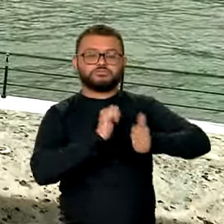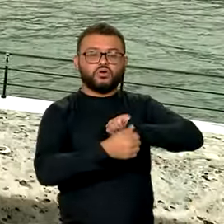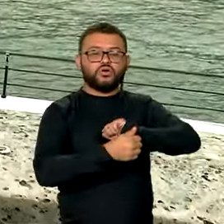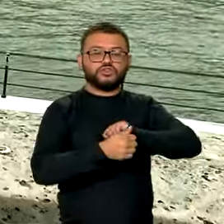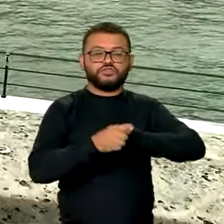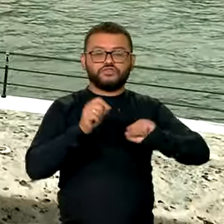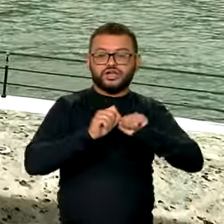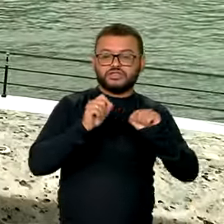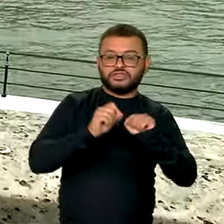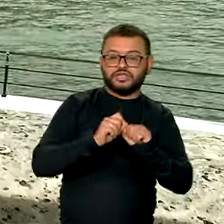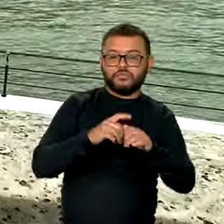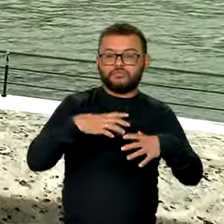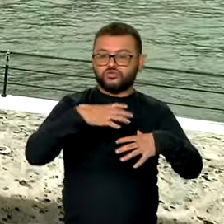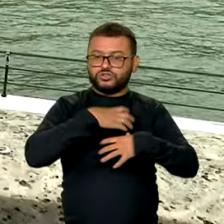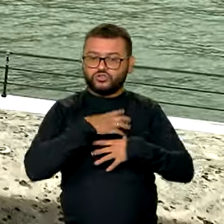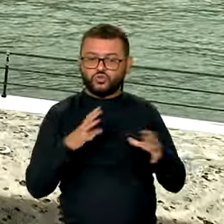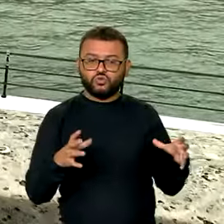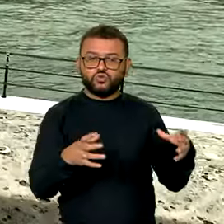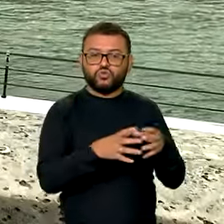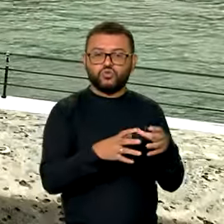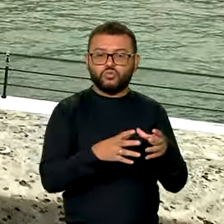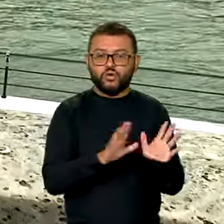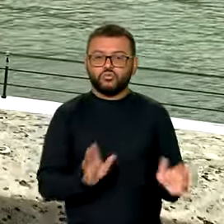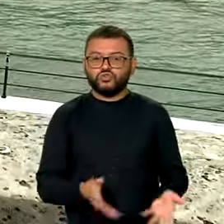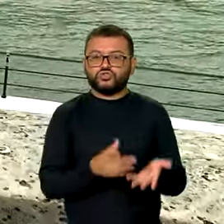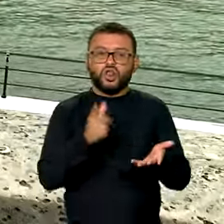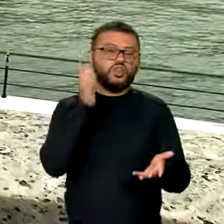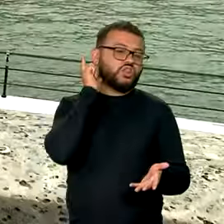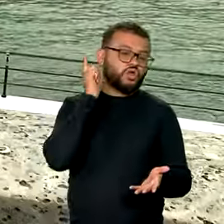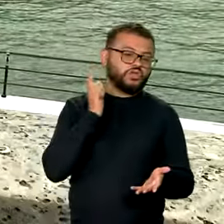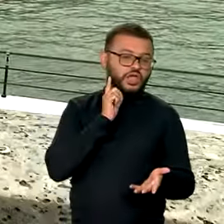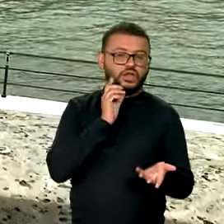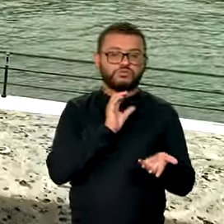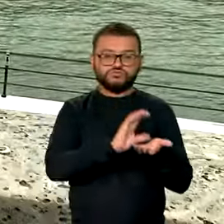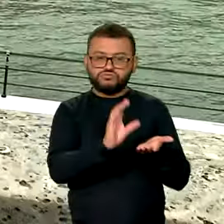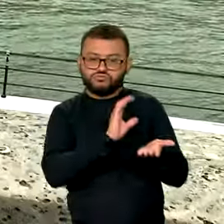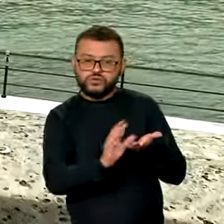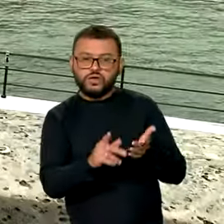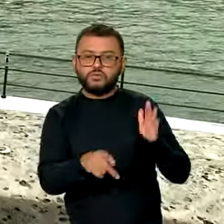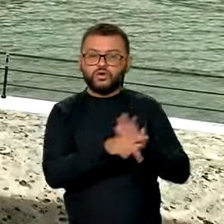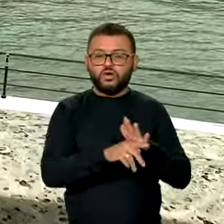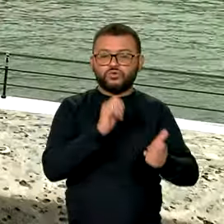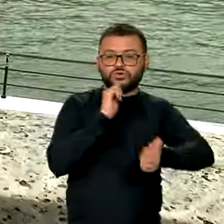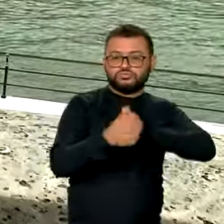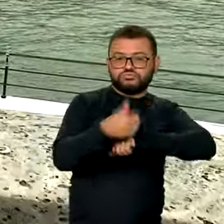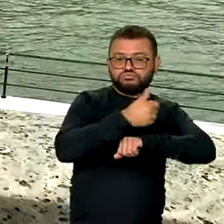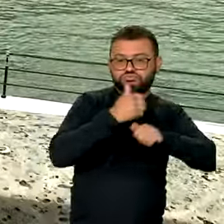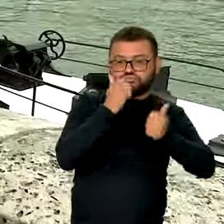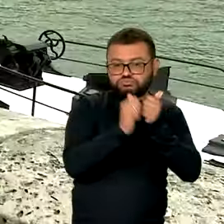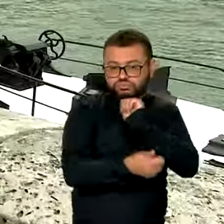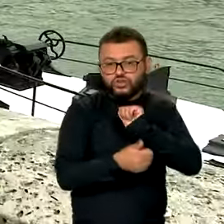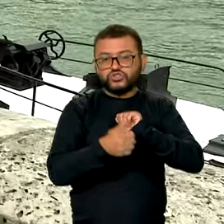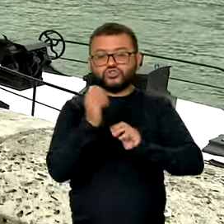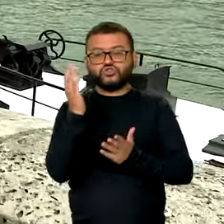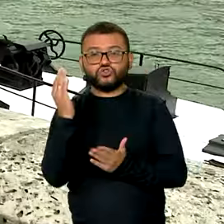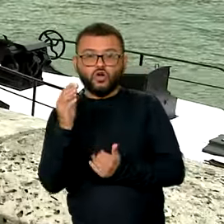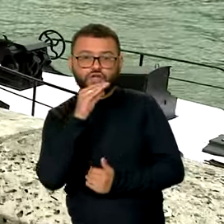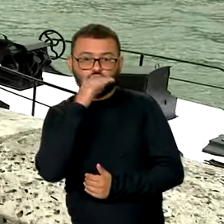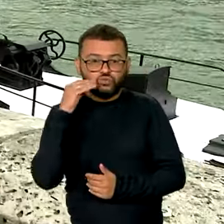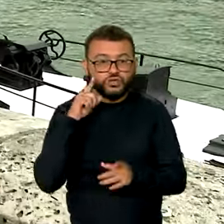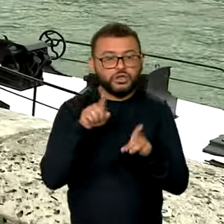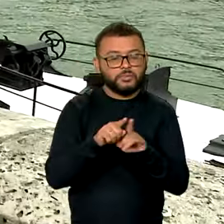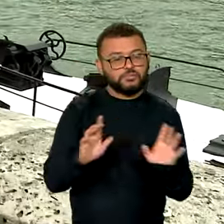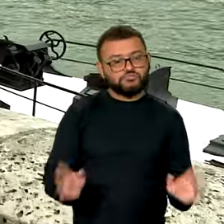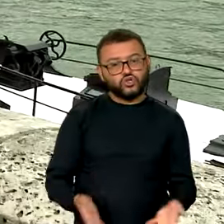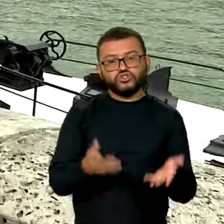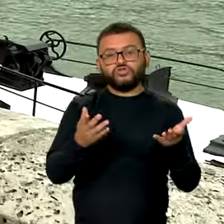vem fazendo, né, o Comitê Olímpico do Brasil vem investindo o recurso das loterias na preparação esportiva de atletas, tanto jovens quanto de adultos. Esse programa tem um grande objetivo